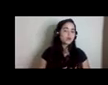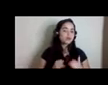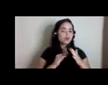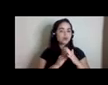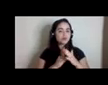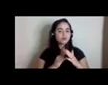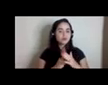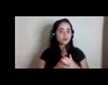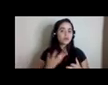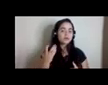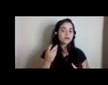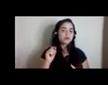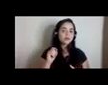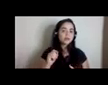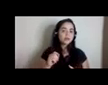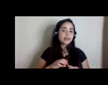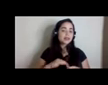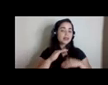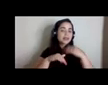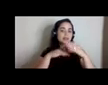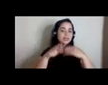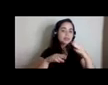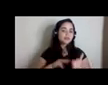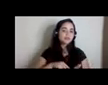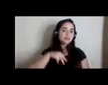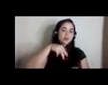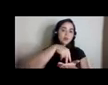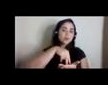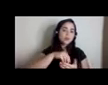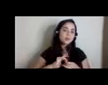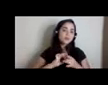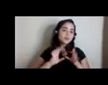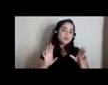heterônoma que visa desenvolver a autonomia. Então,